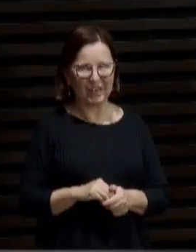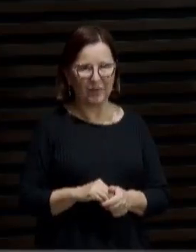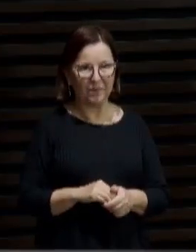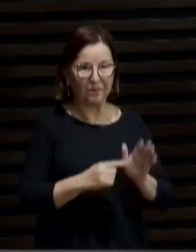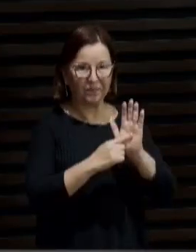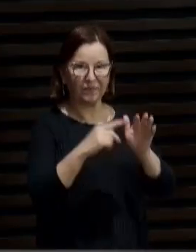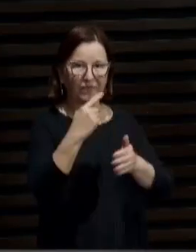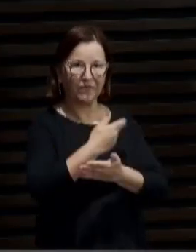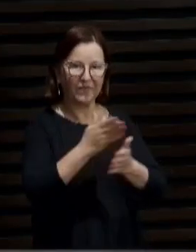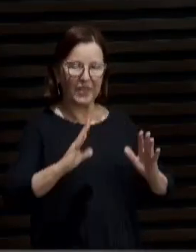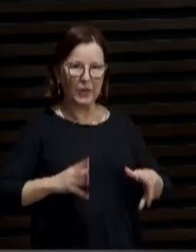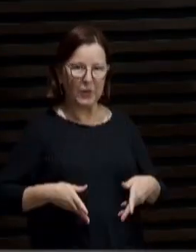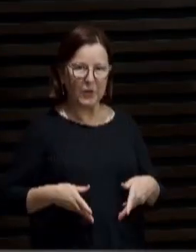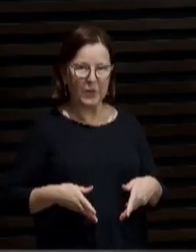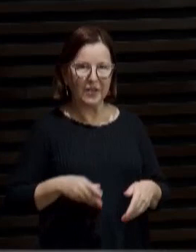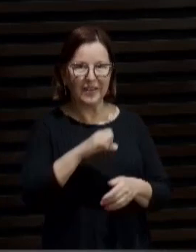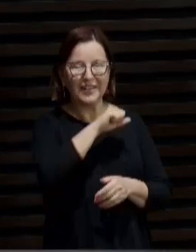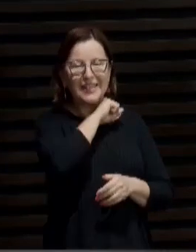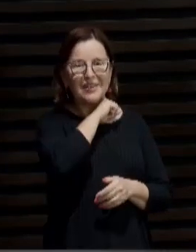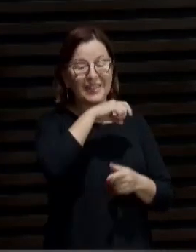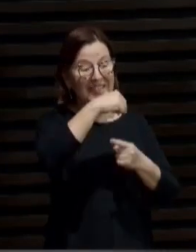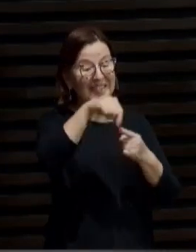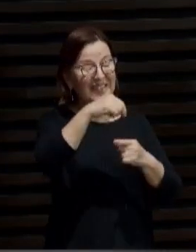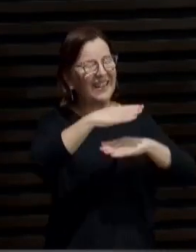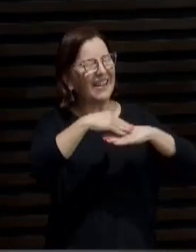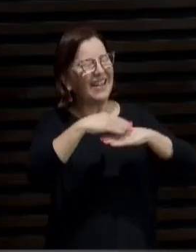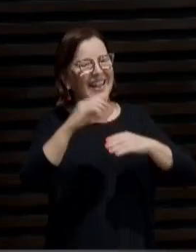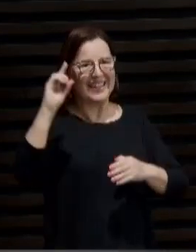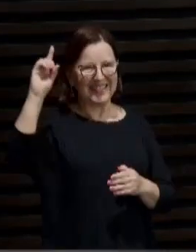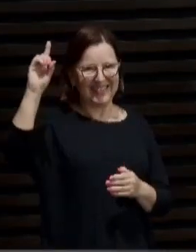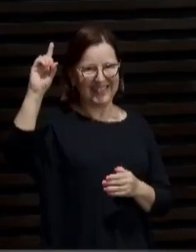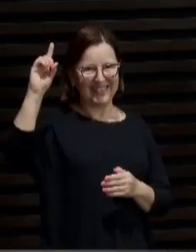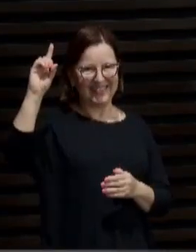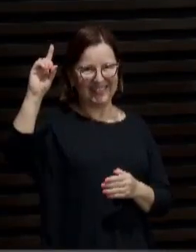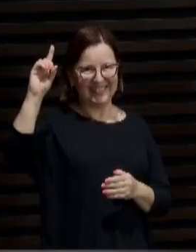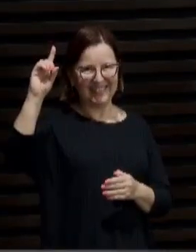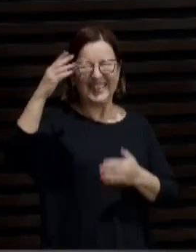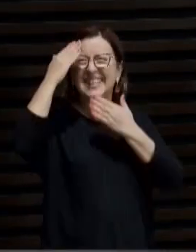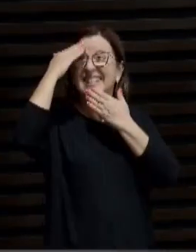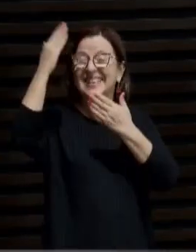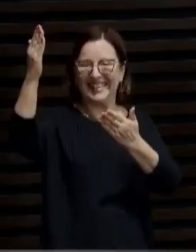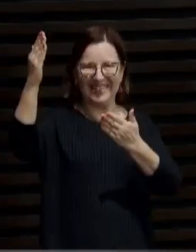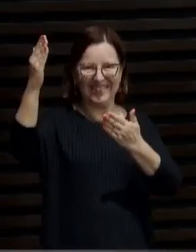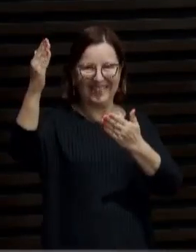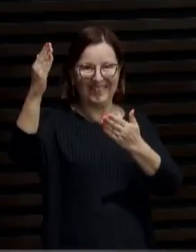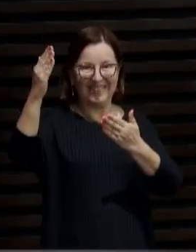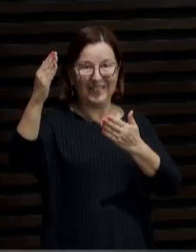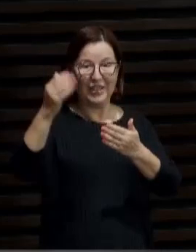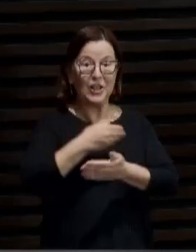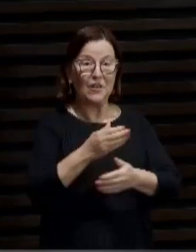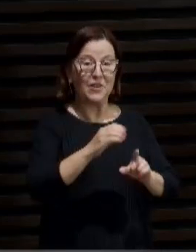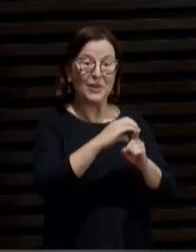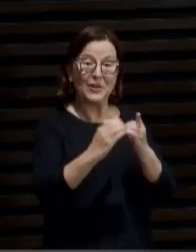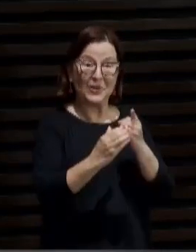Apresentei vossos corpos como sacrifício vivo, santo e agradável a Deus. Agradável é gratidão, que é o vosso culto racional.